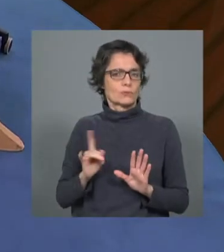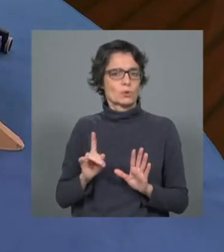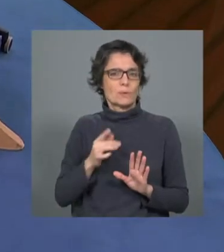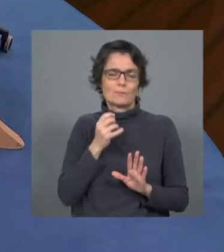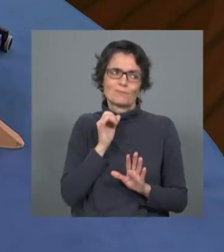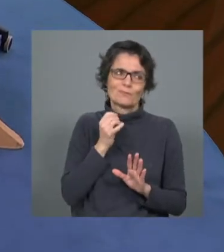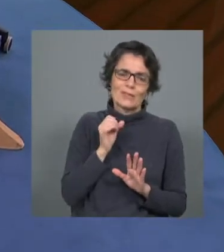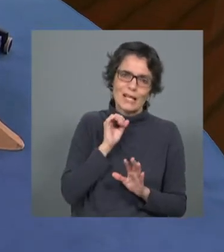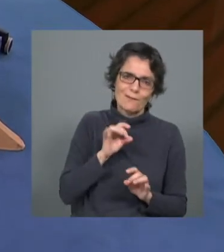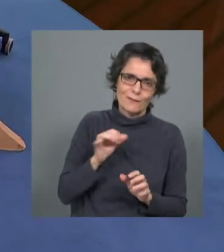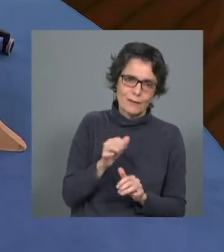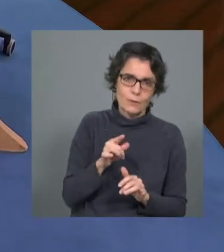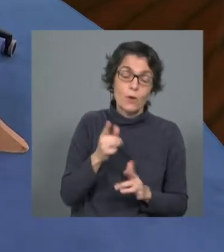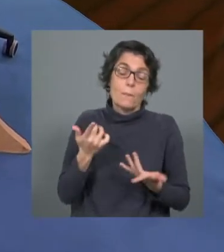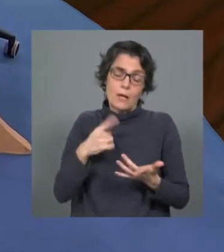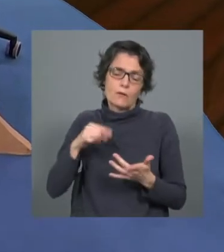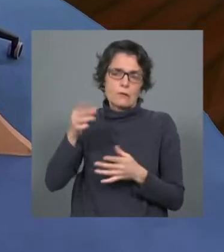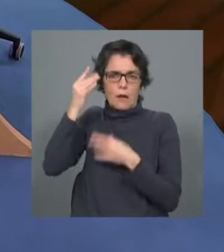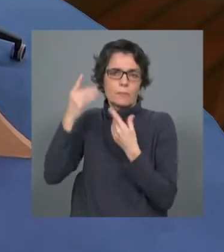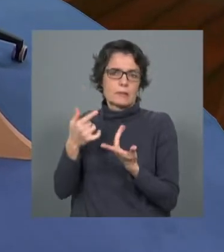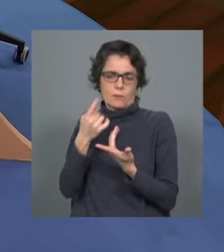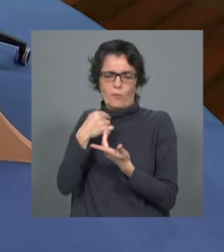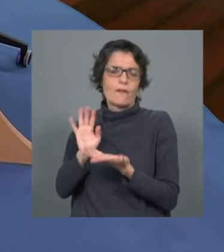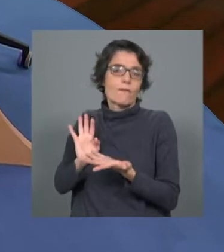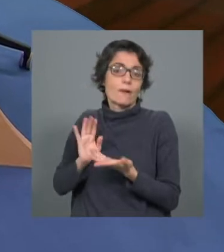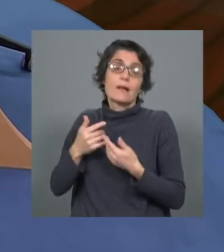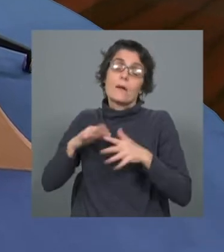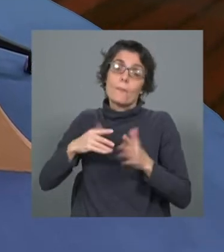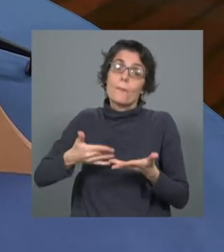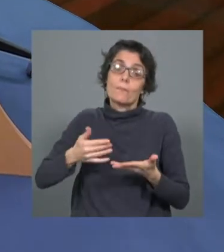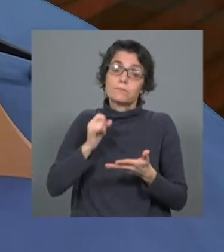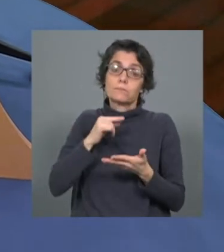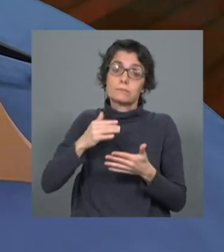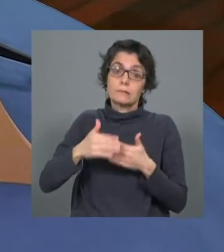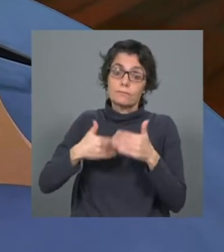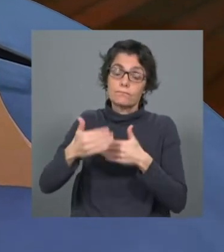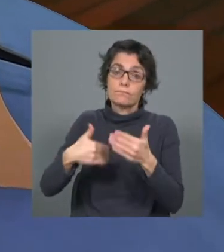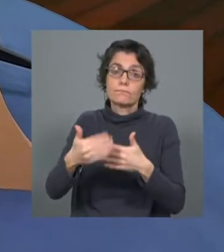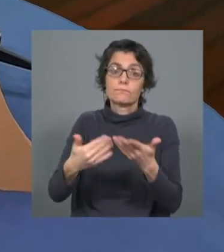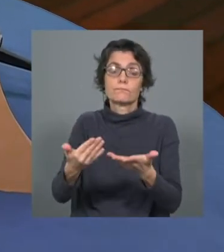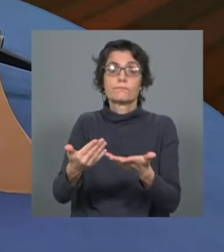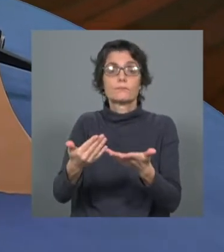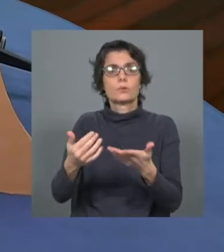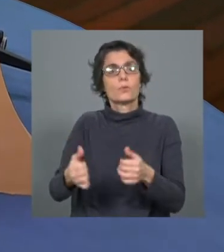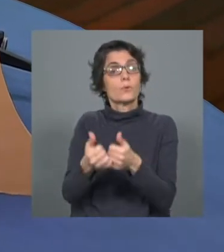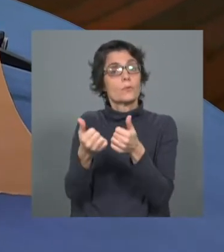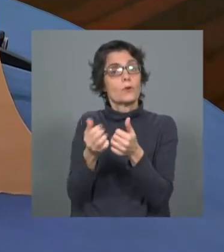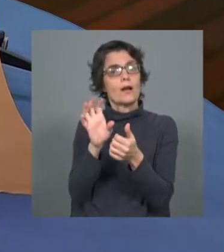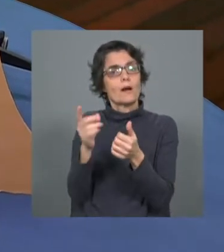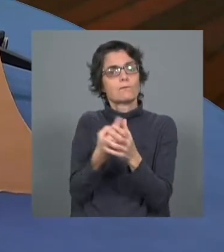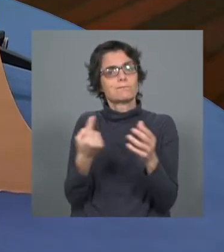que aprender com os erros e de facto é preciso